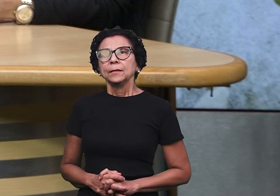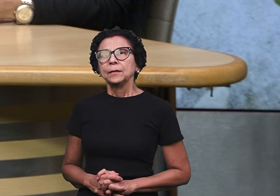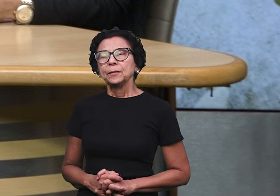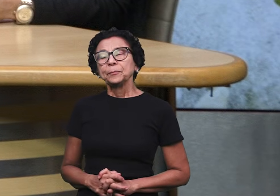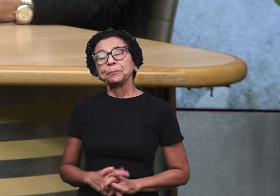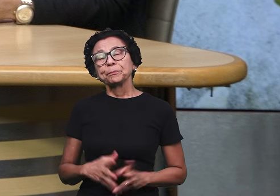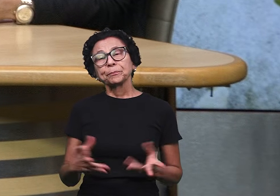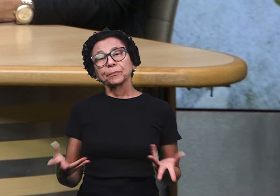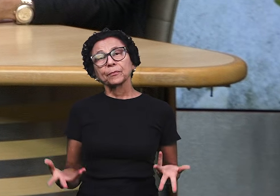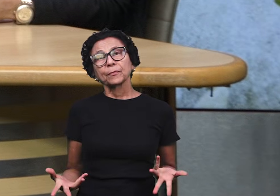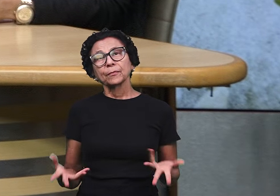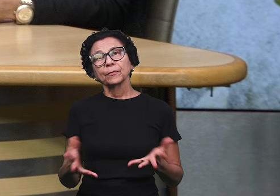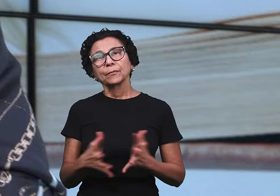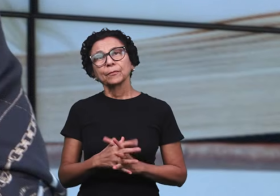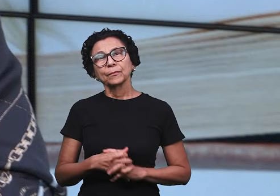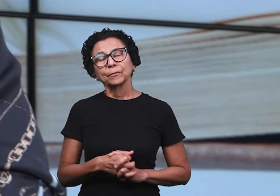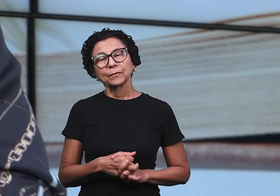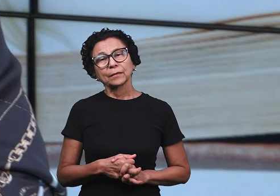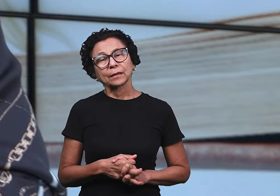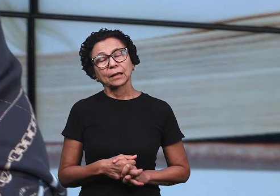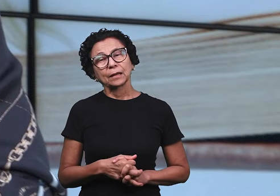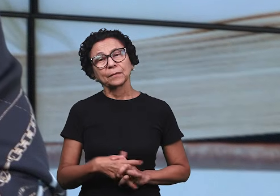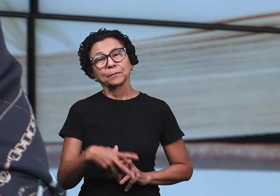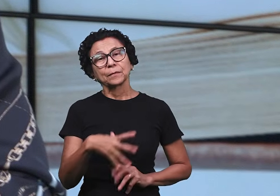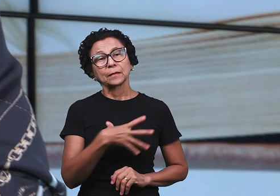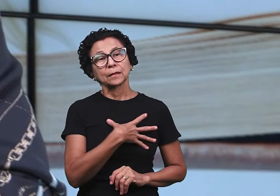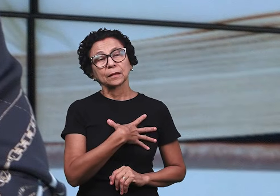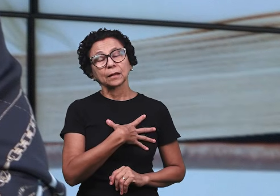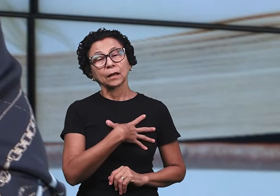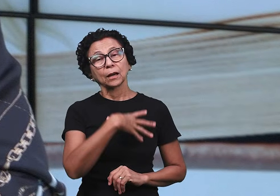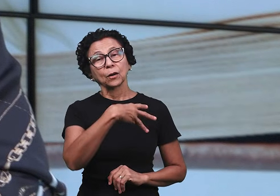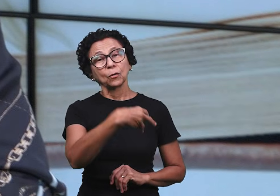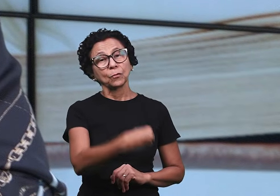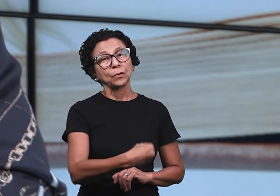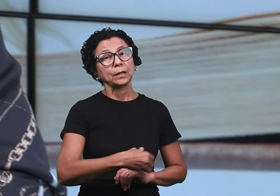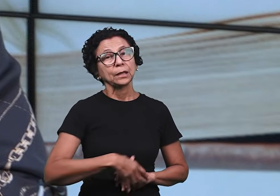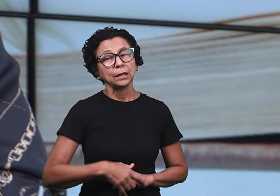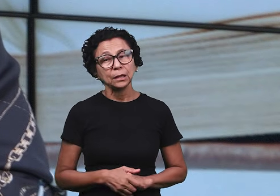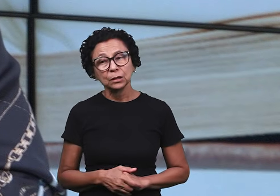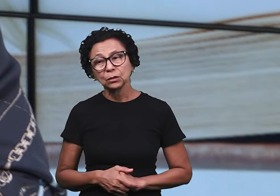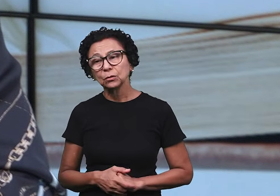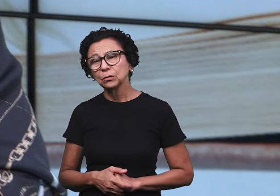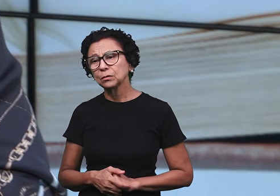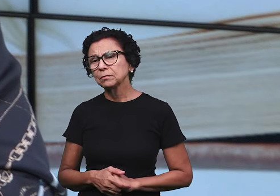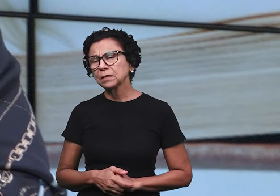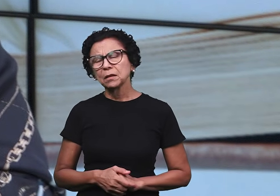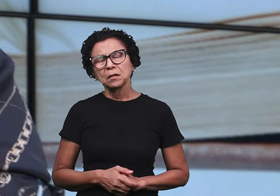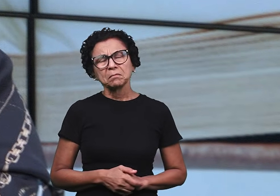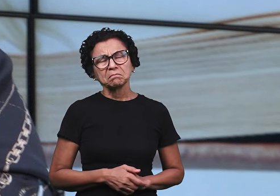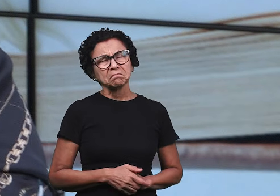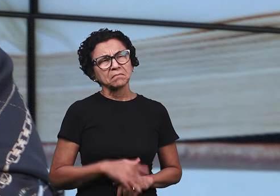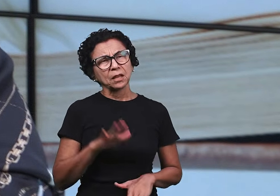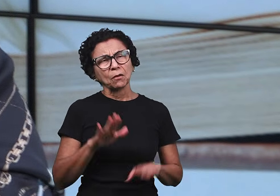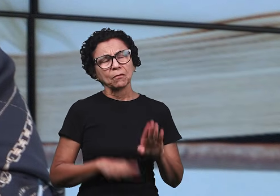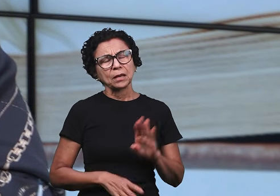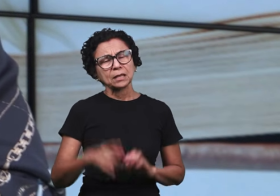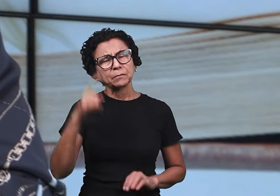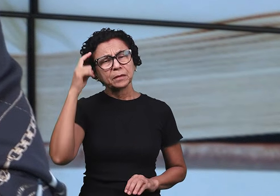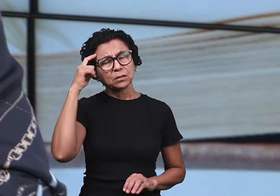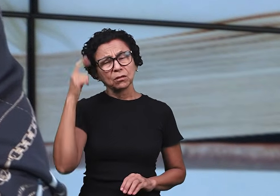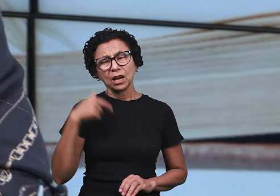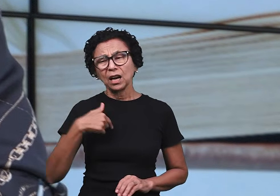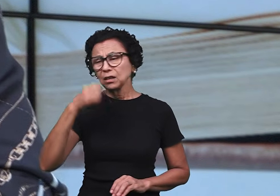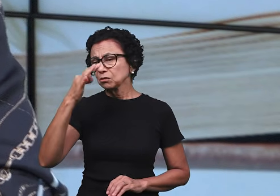ficou em casa que achava que ele não precisava de perdão, né? Que ele achava que ele estava muito